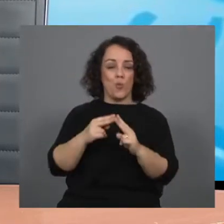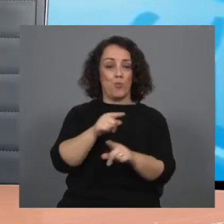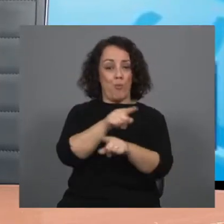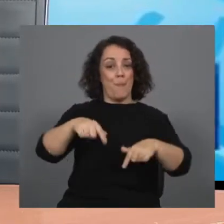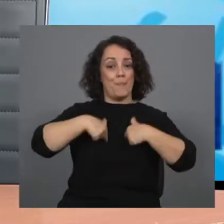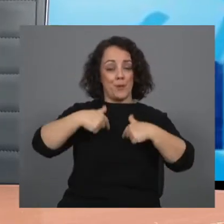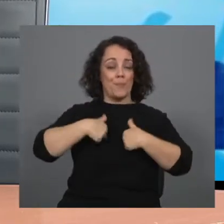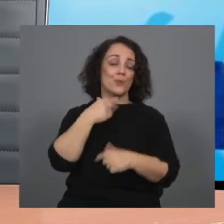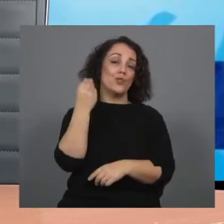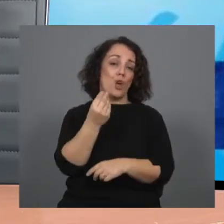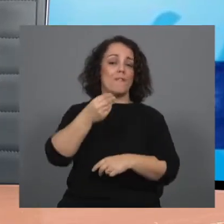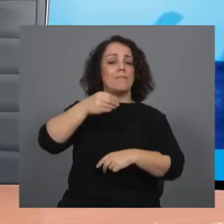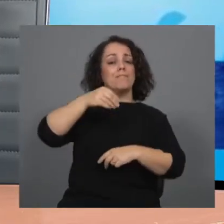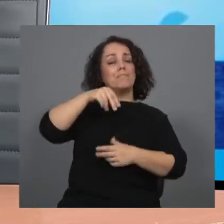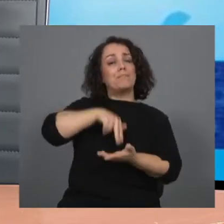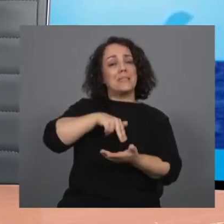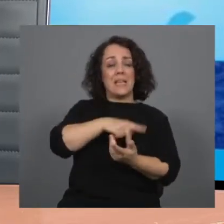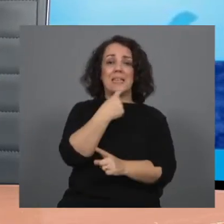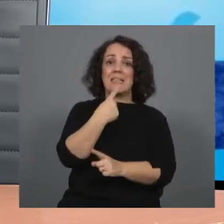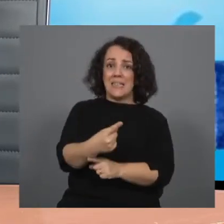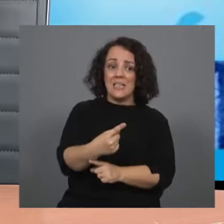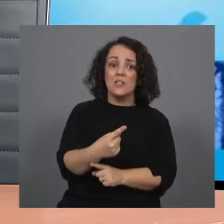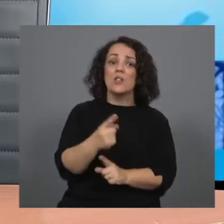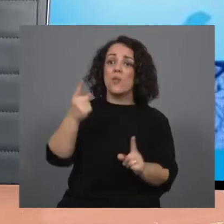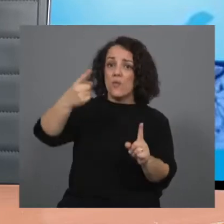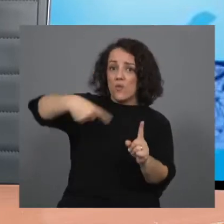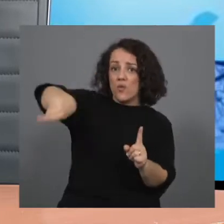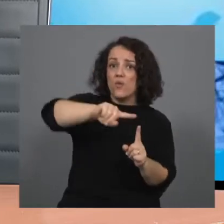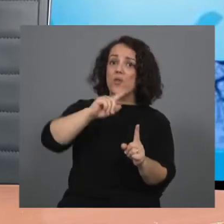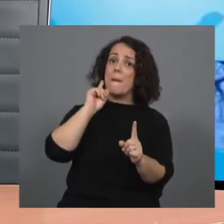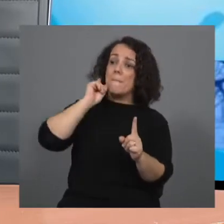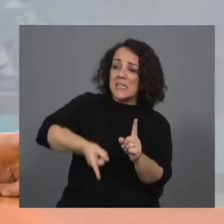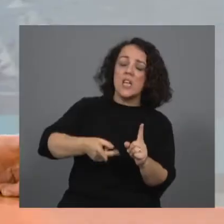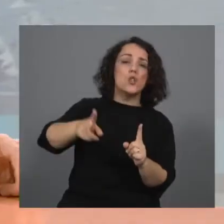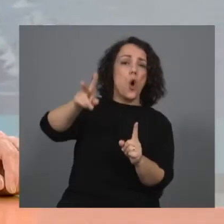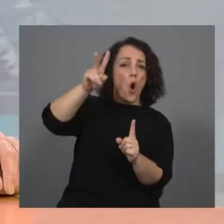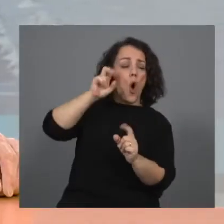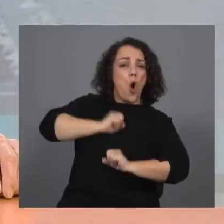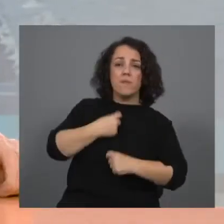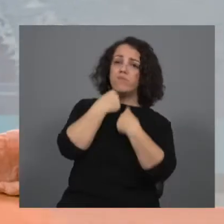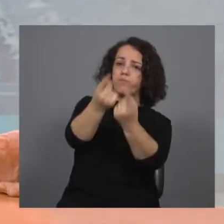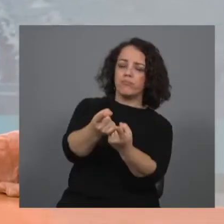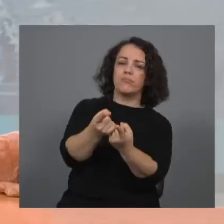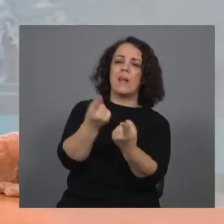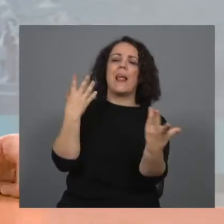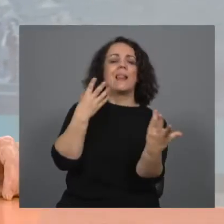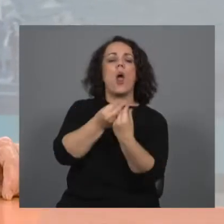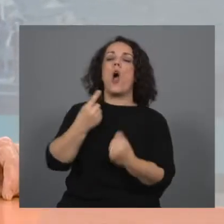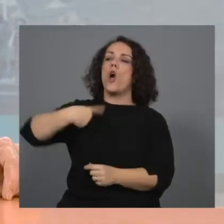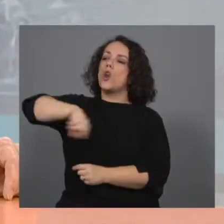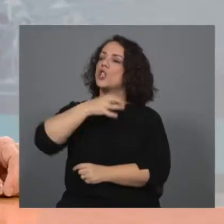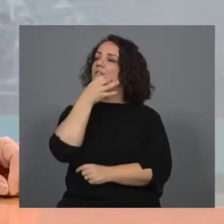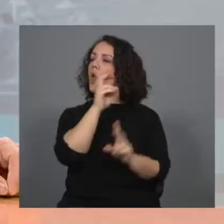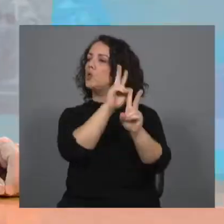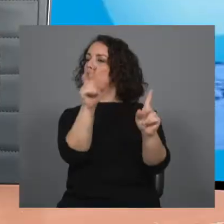que estavam presentes, a dizer que nós precisamos de os ouvir e precisamos de trabalhar com eles. Não é só falar dos jovens, precisamos de os